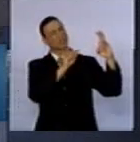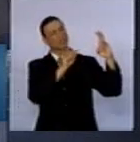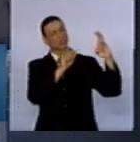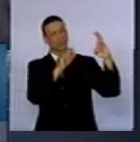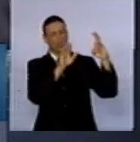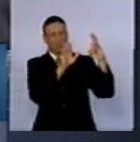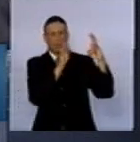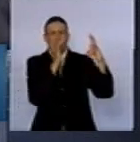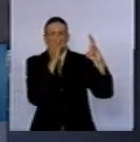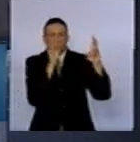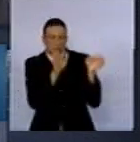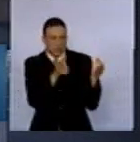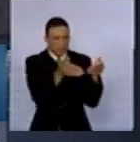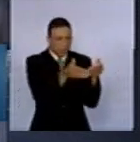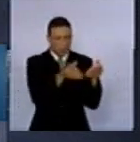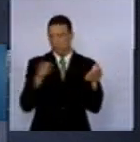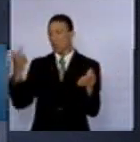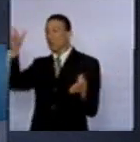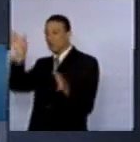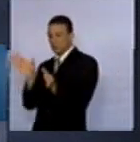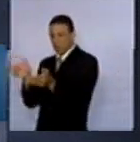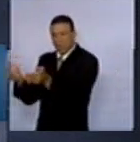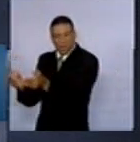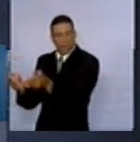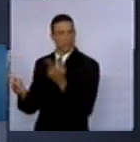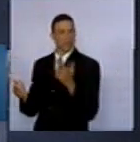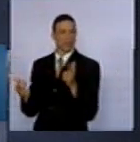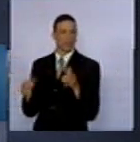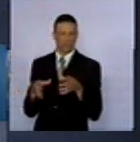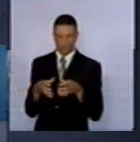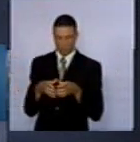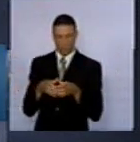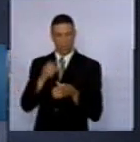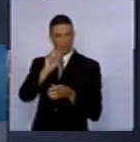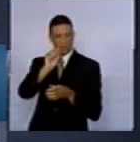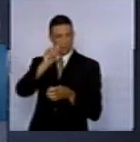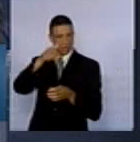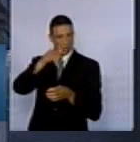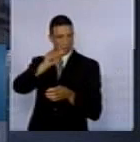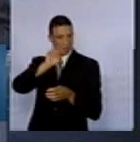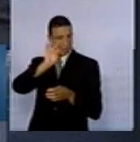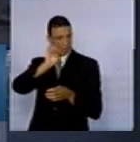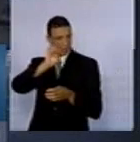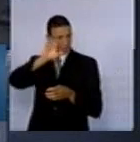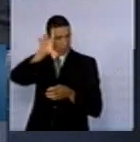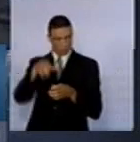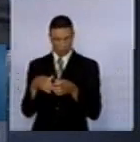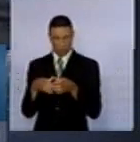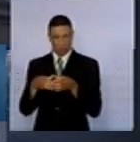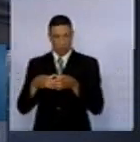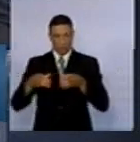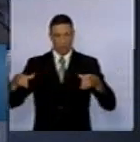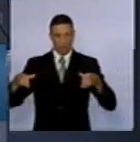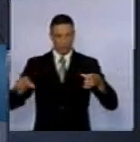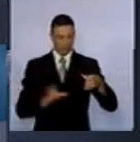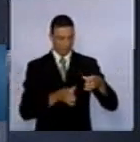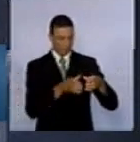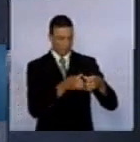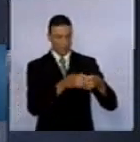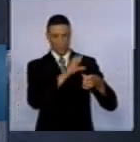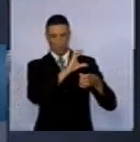restritos a outras áreas por exemplo a Anatel que foi criada com uma função acabou dividindo com